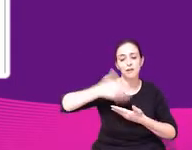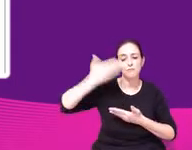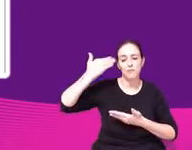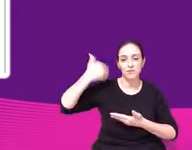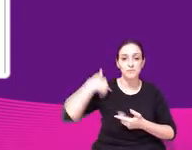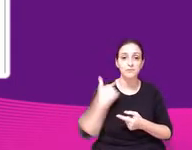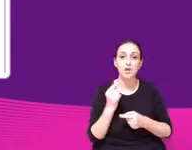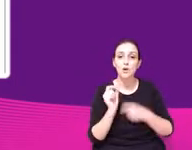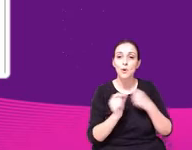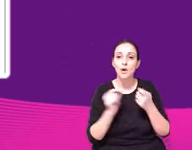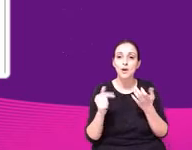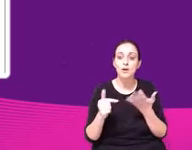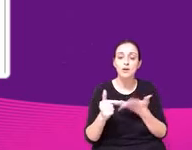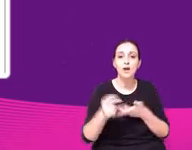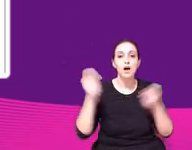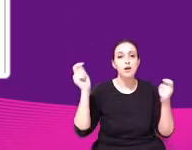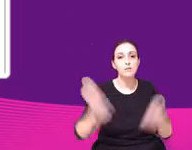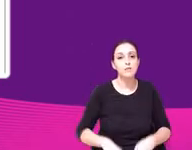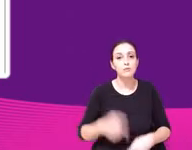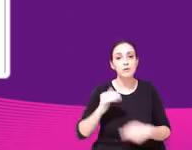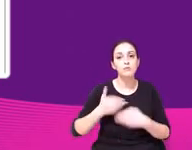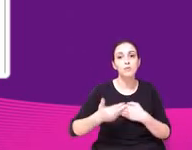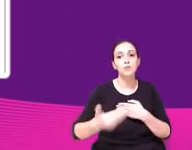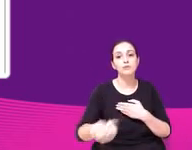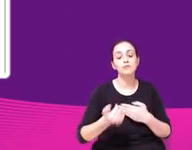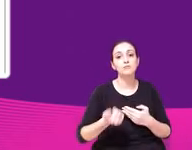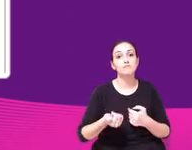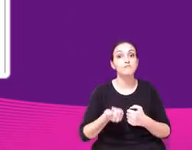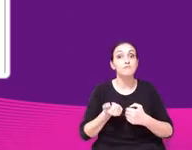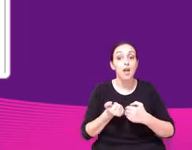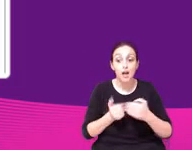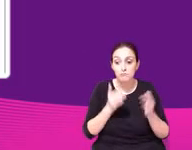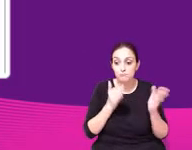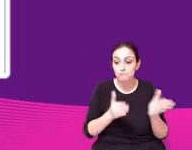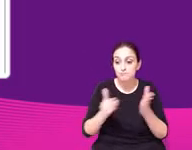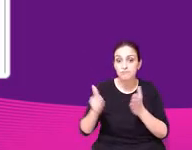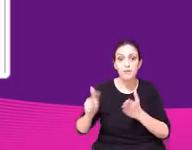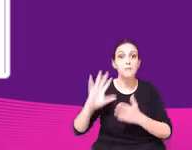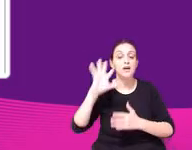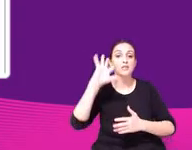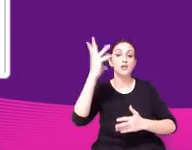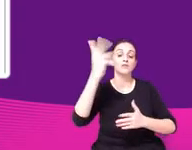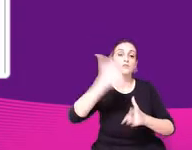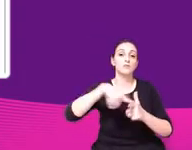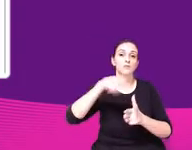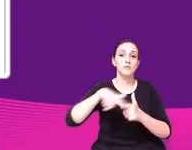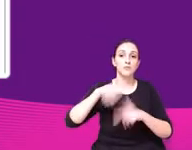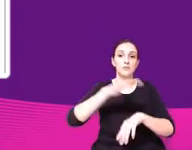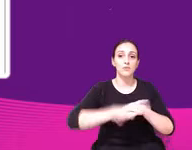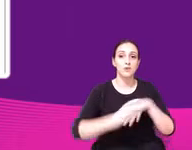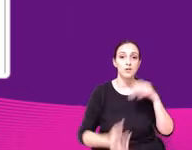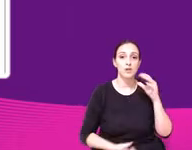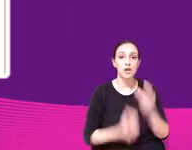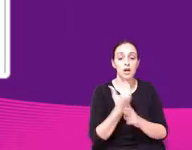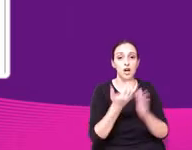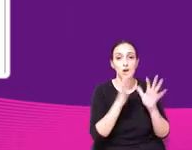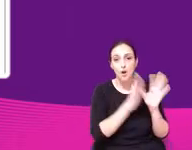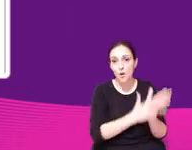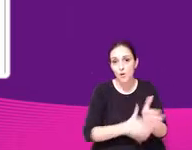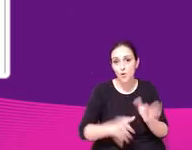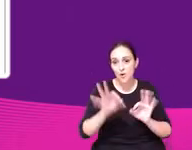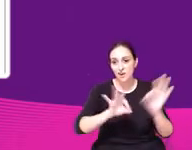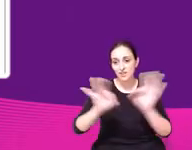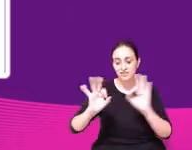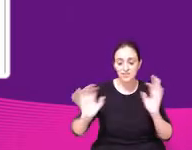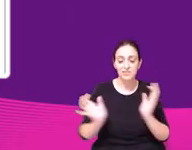quais poderiam ser os nossos próximos passos para resolver este problema. Criar uma organização nacional de transplantes,